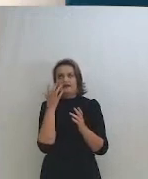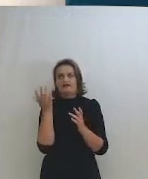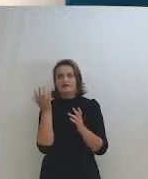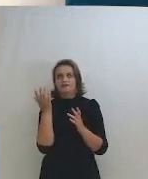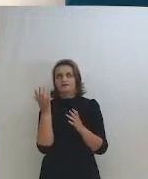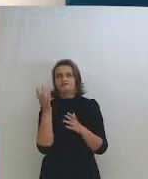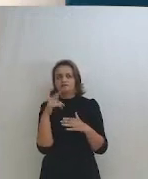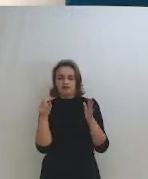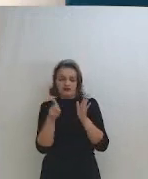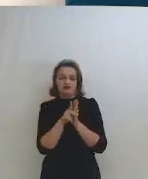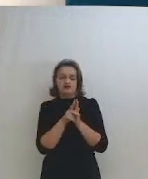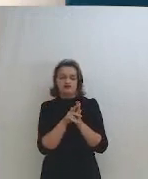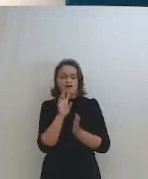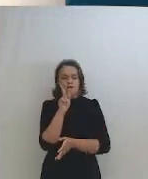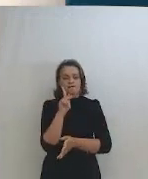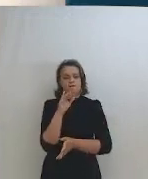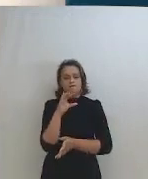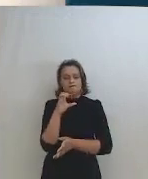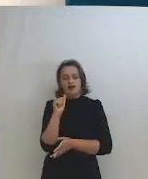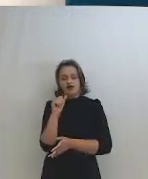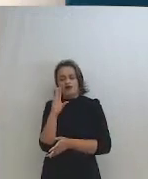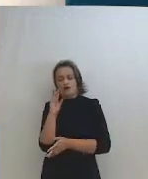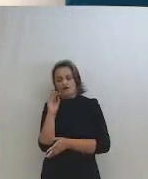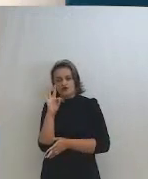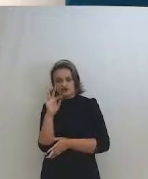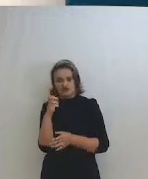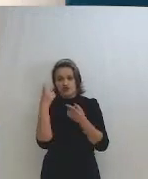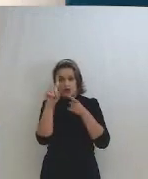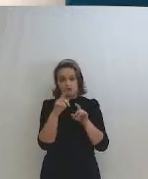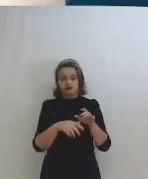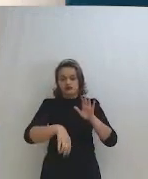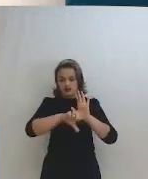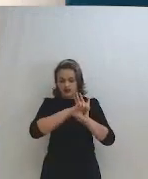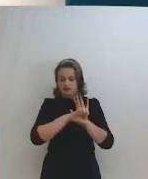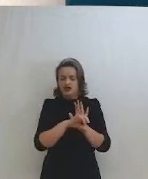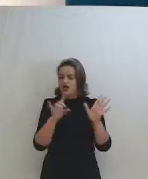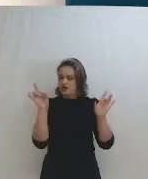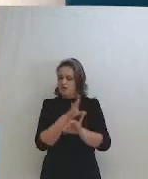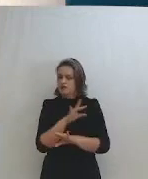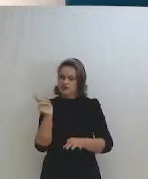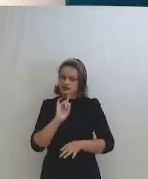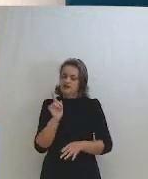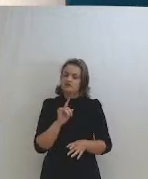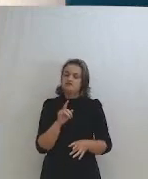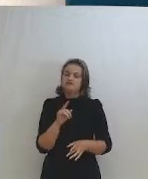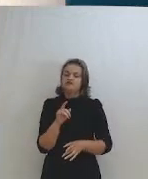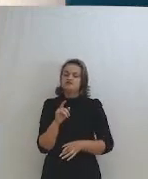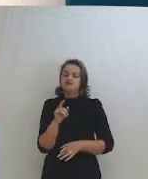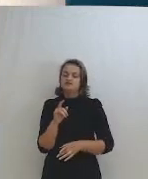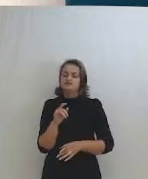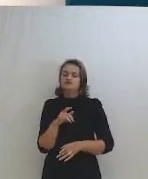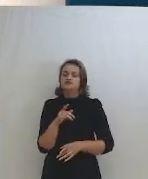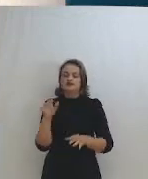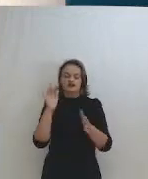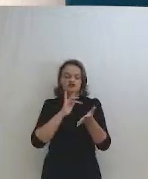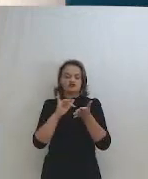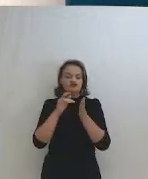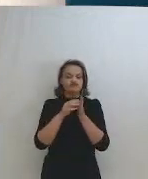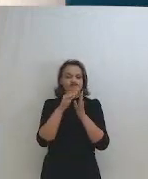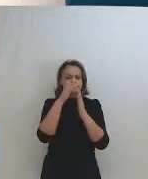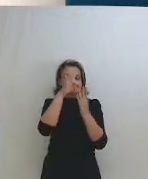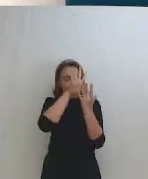não é absoluto, ele não é simplesmente digitalizado. Chegou o prazo, tem que